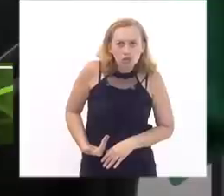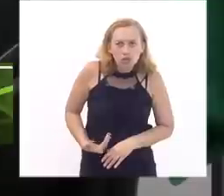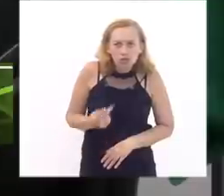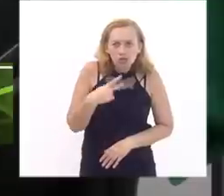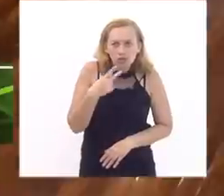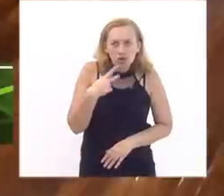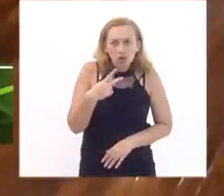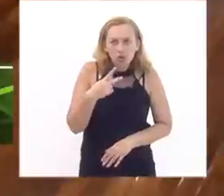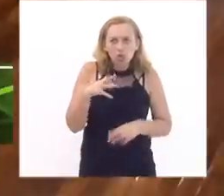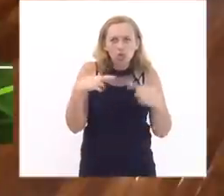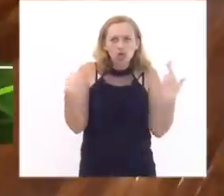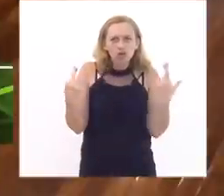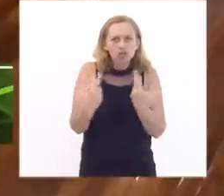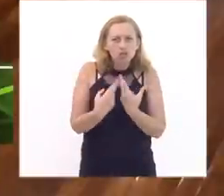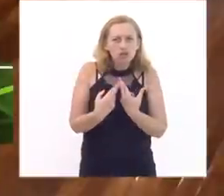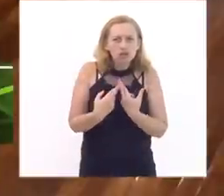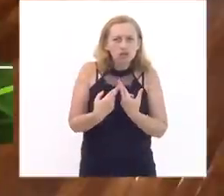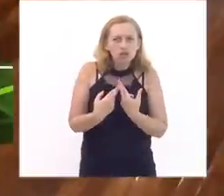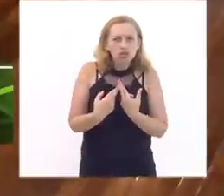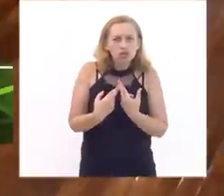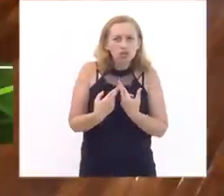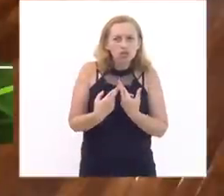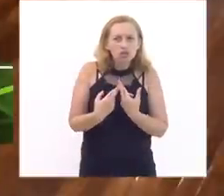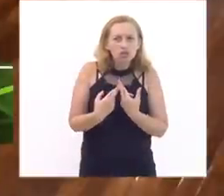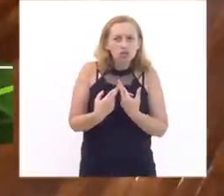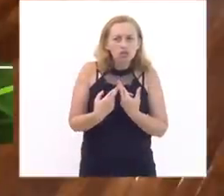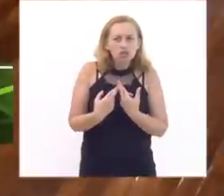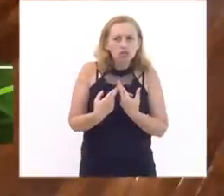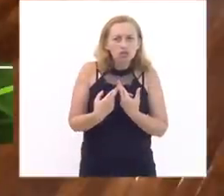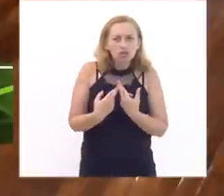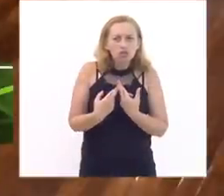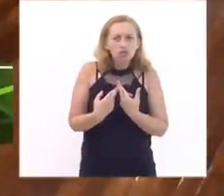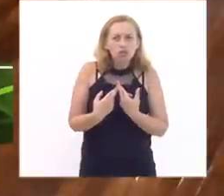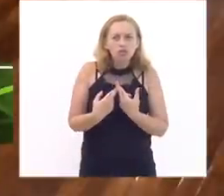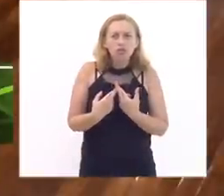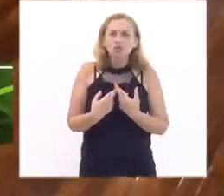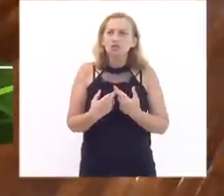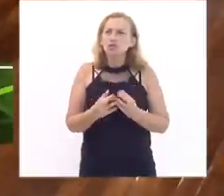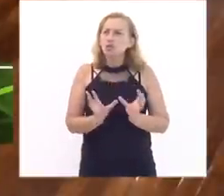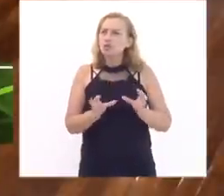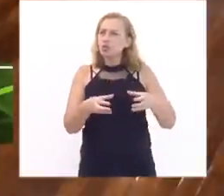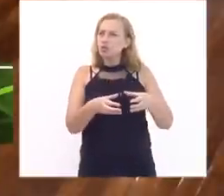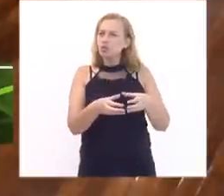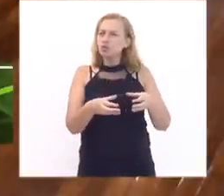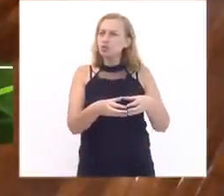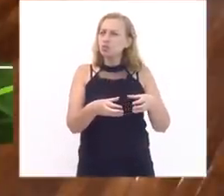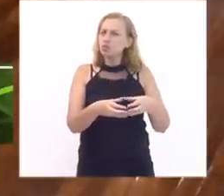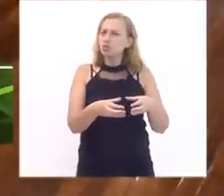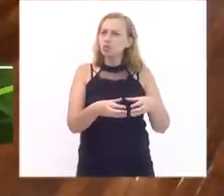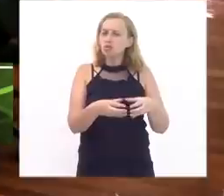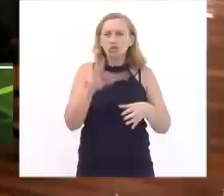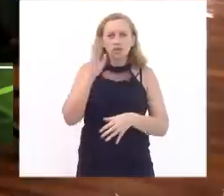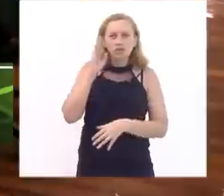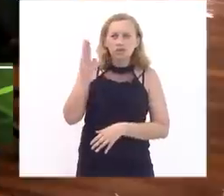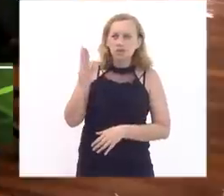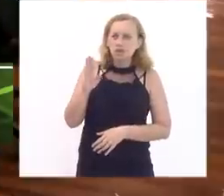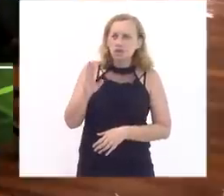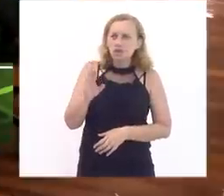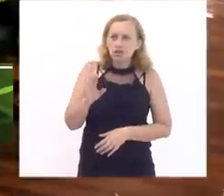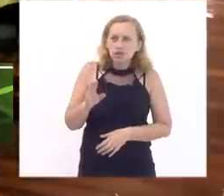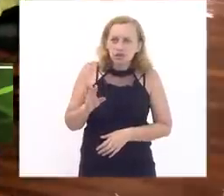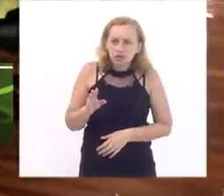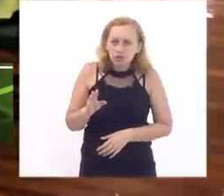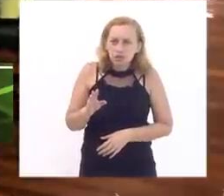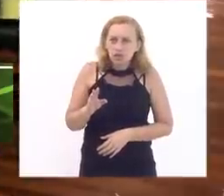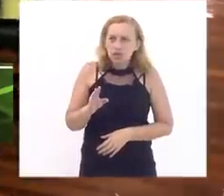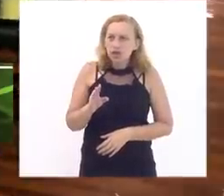em audiência com os setores da categoria, em função daquele decreto dele